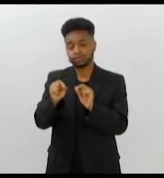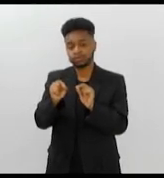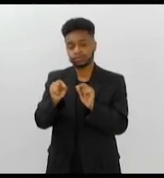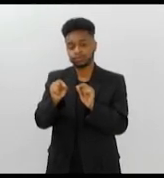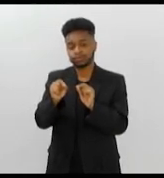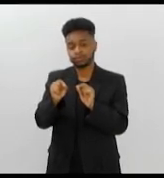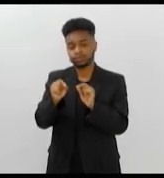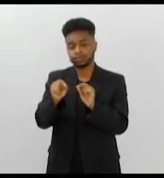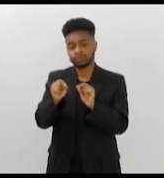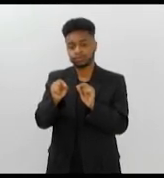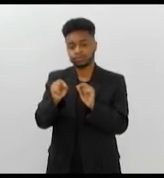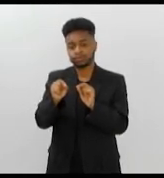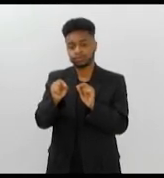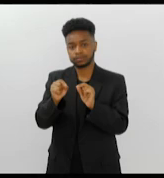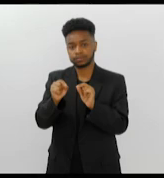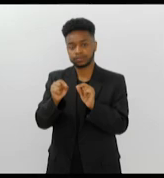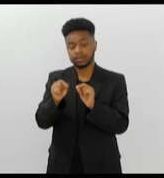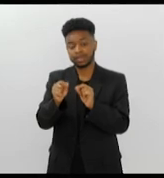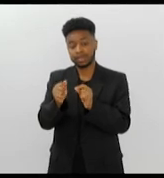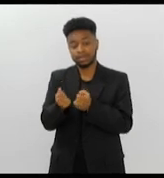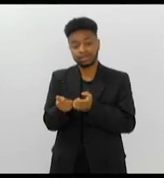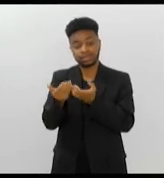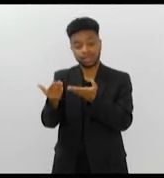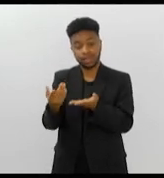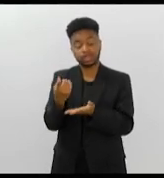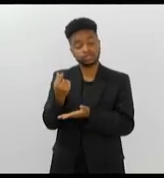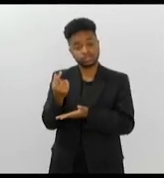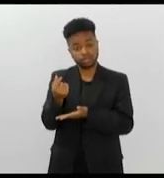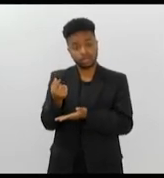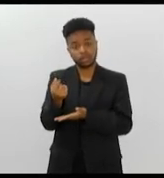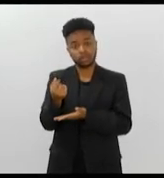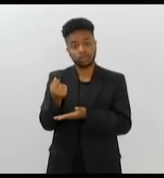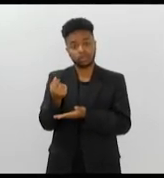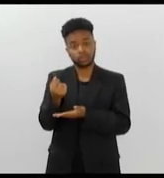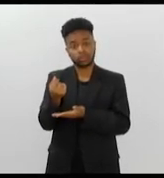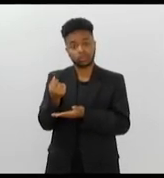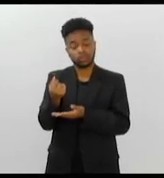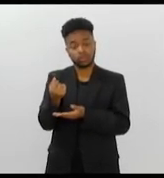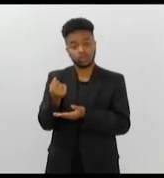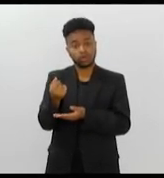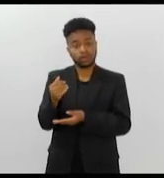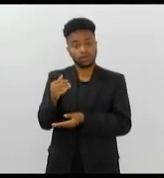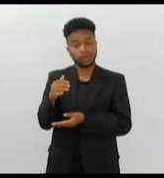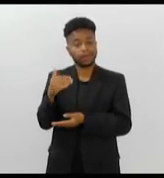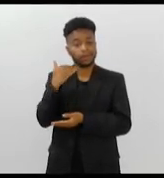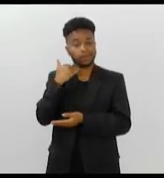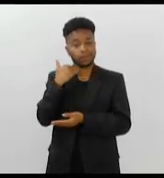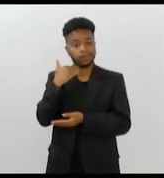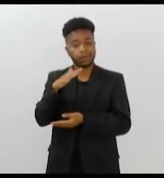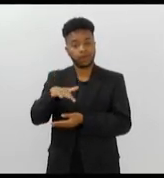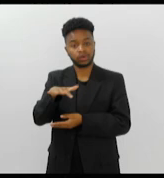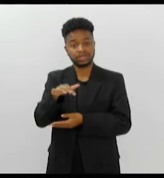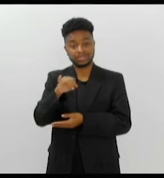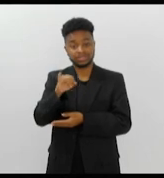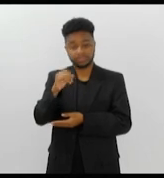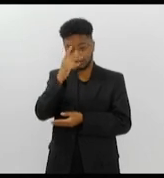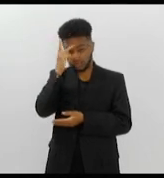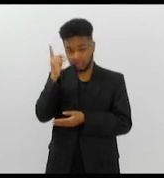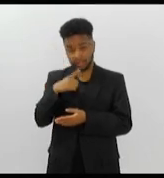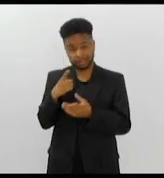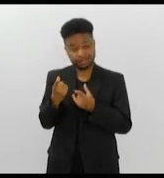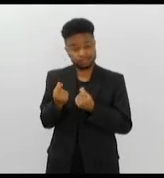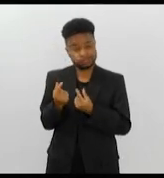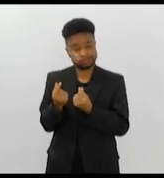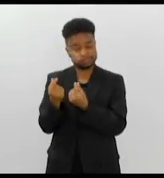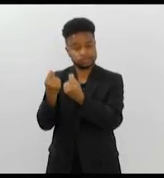visando trazer pros coves públicos recursos daqueles que TM muito porque só